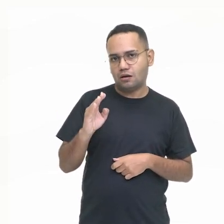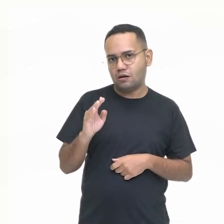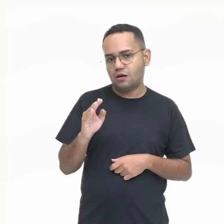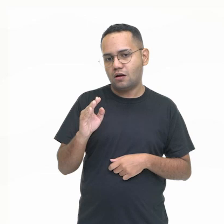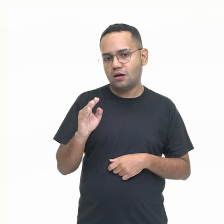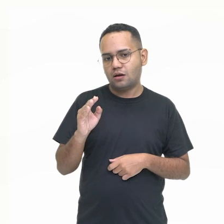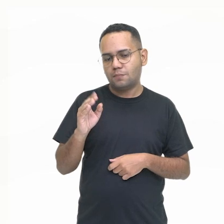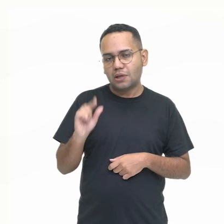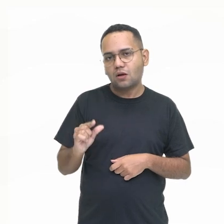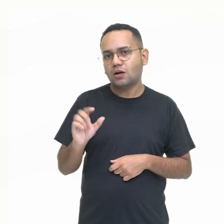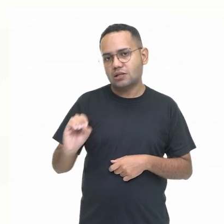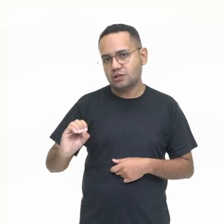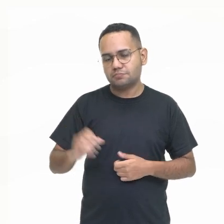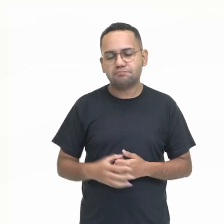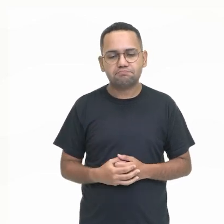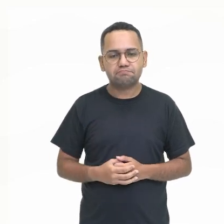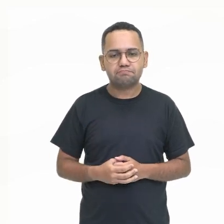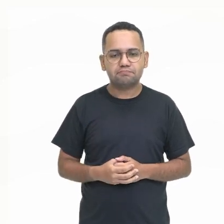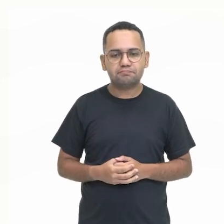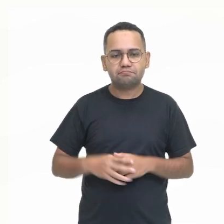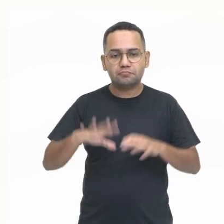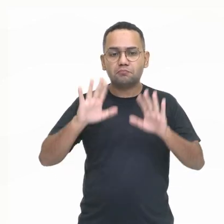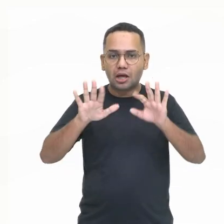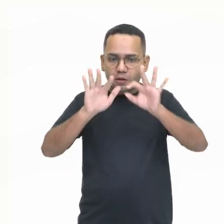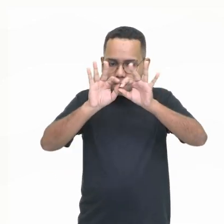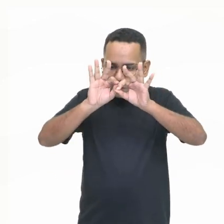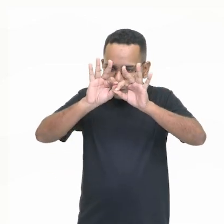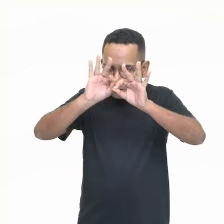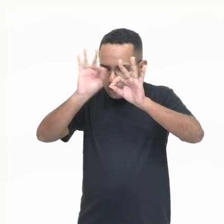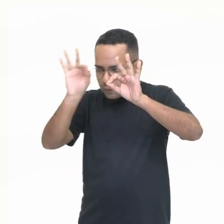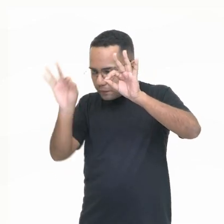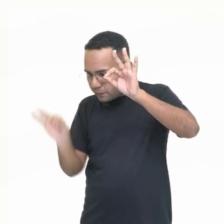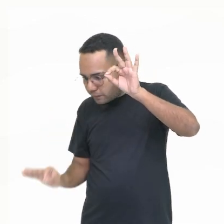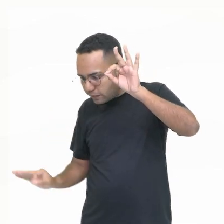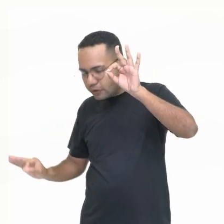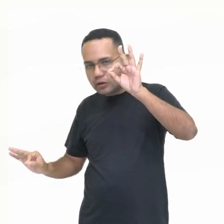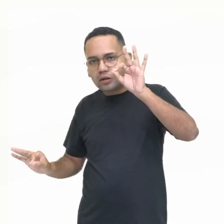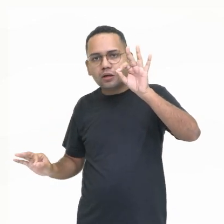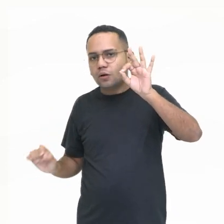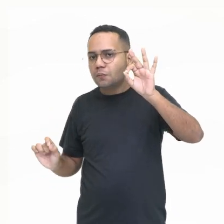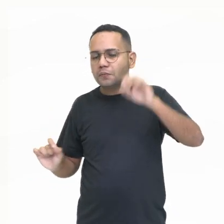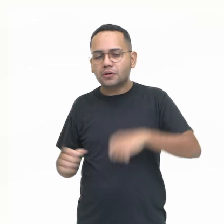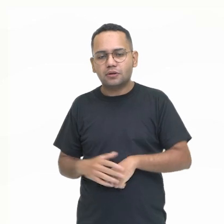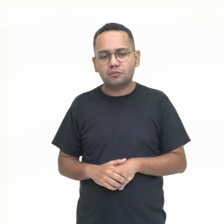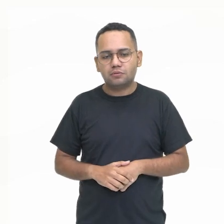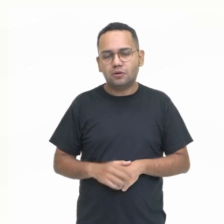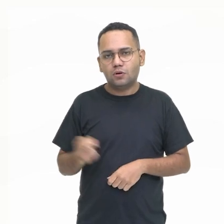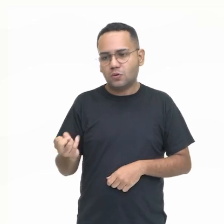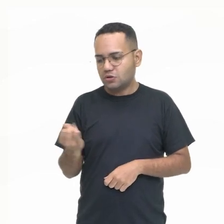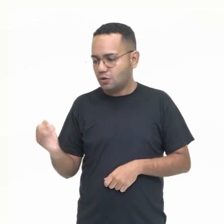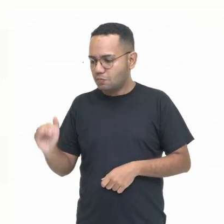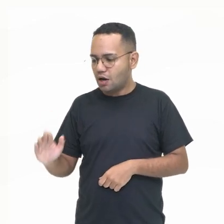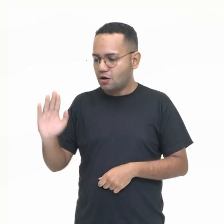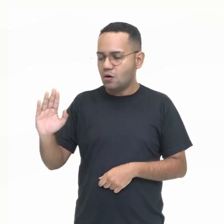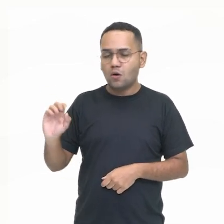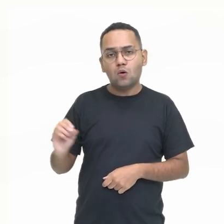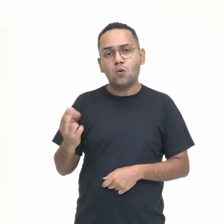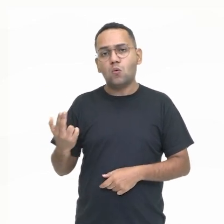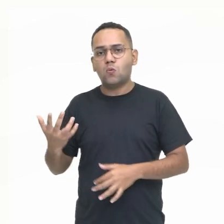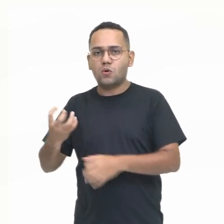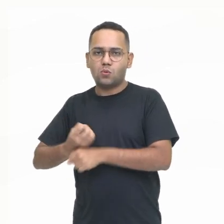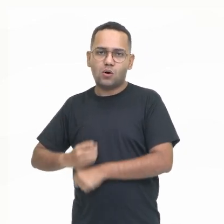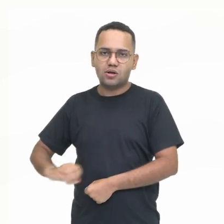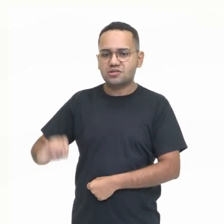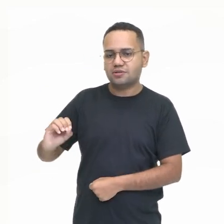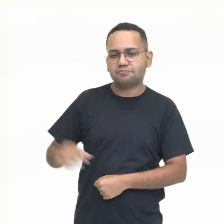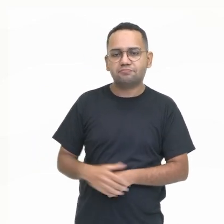crescente. Porém, ela é decrescente para os valores maiores ou igual a zero. Bom, tudo bem. Para valores menor ou